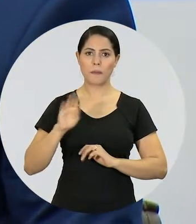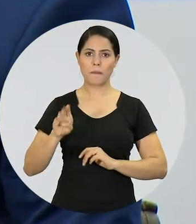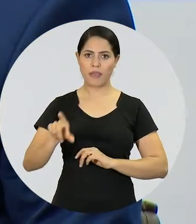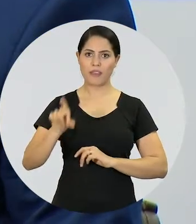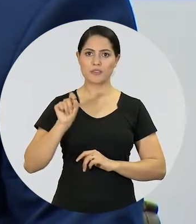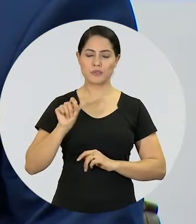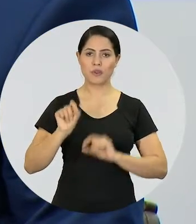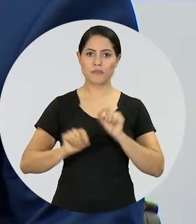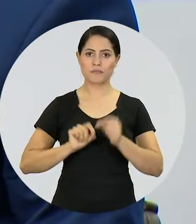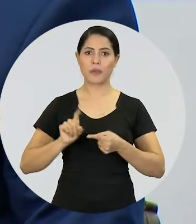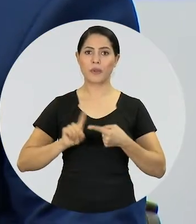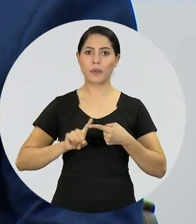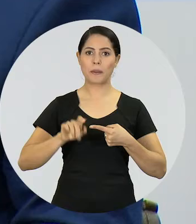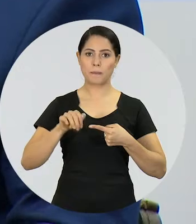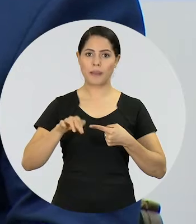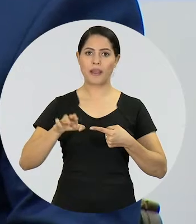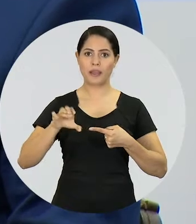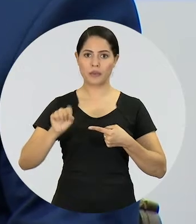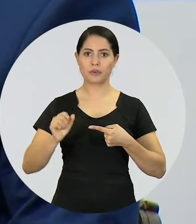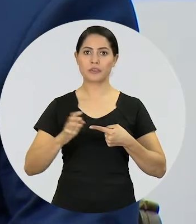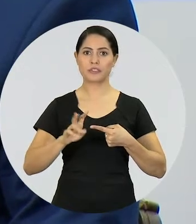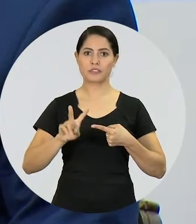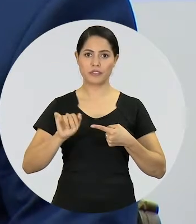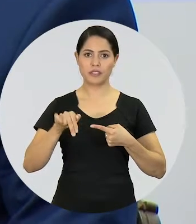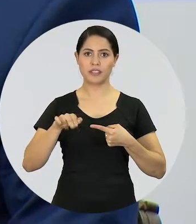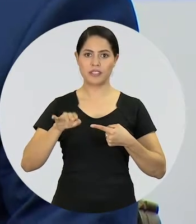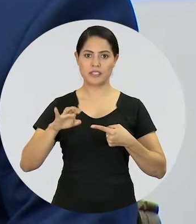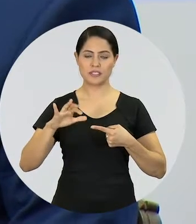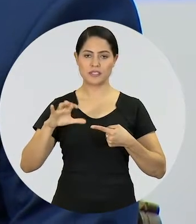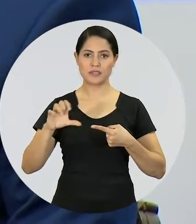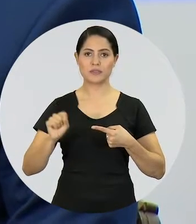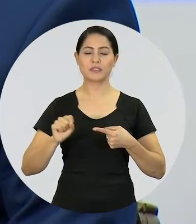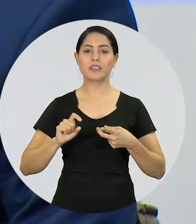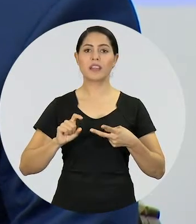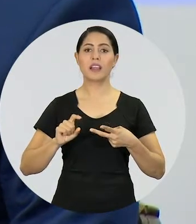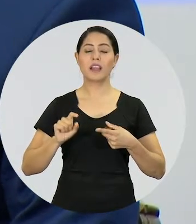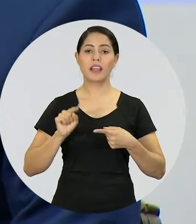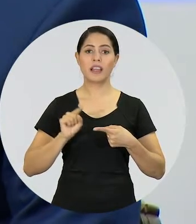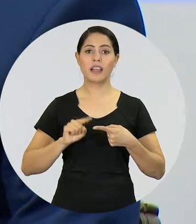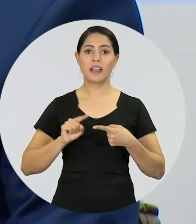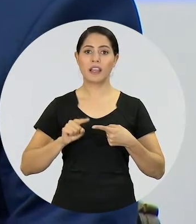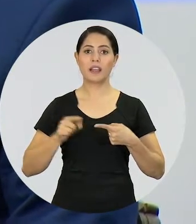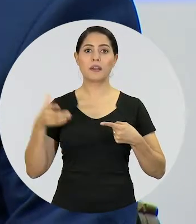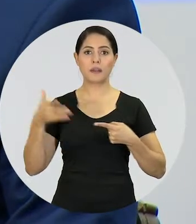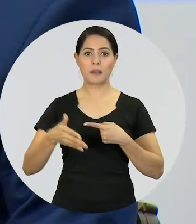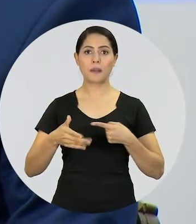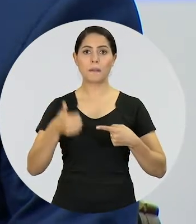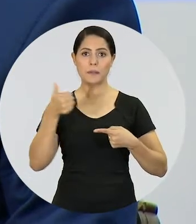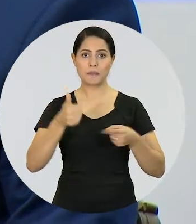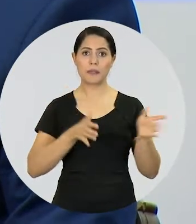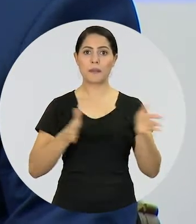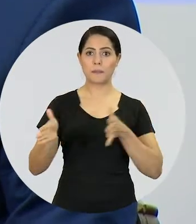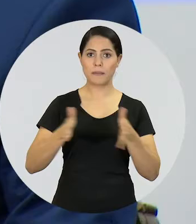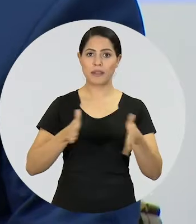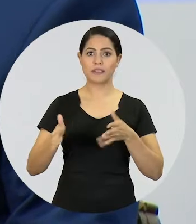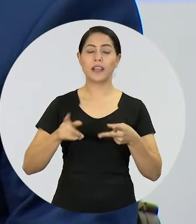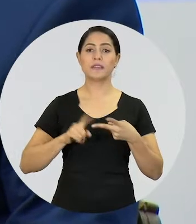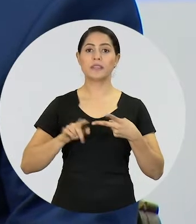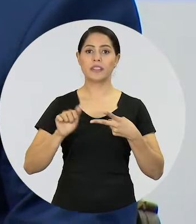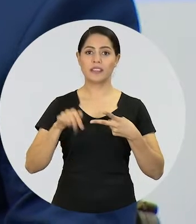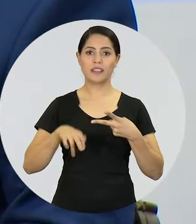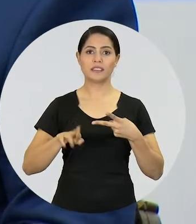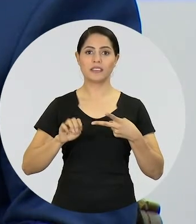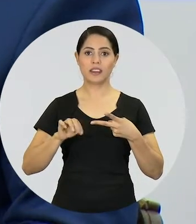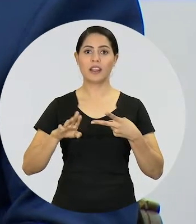dos Advogados do Brasil, Marcos Vinícius Jardim Rodrigues, que exercerá o seu primeiro